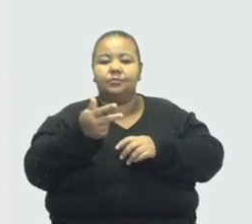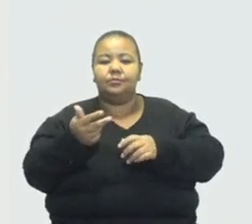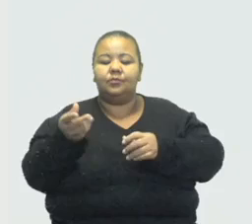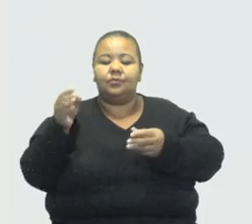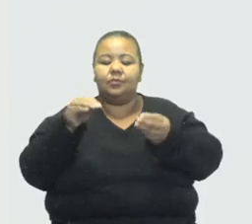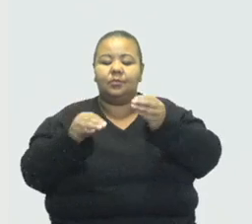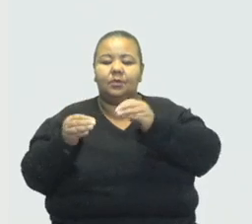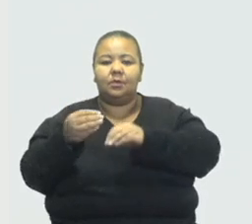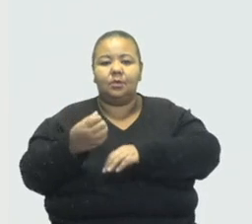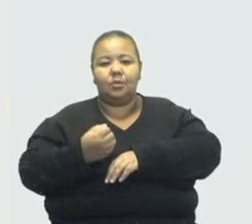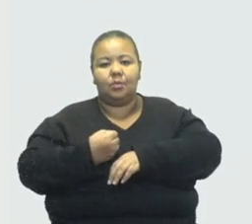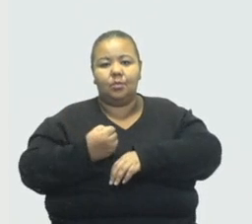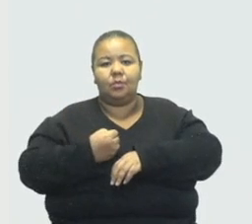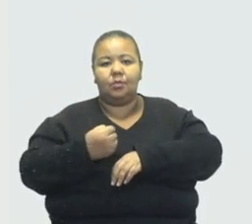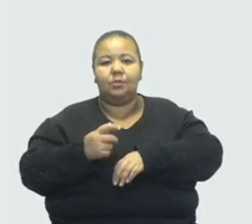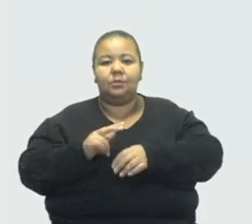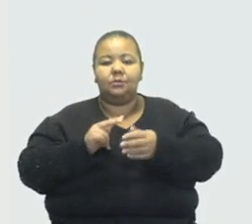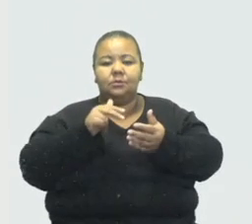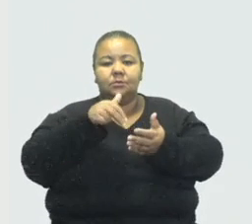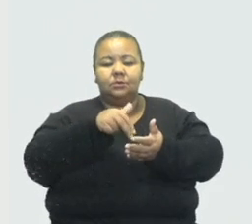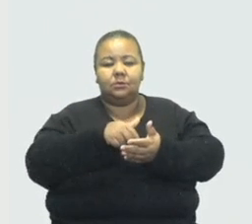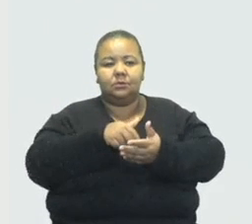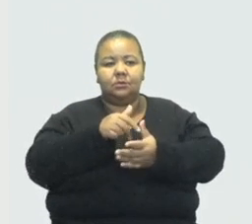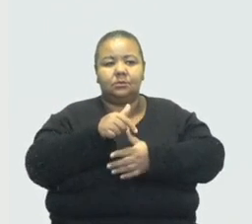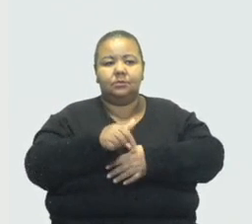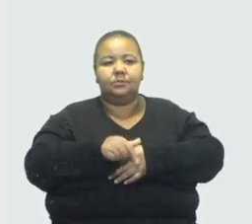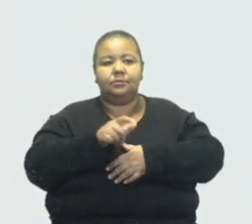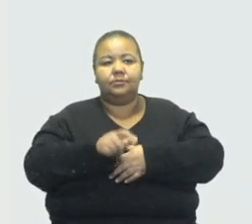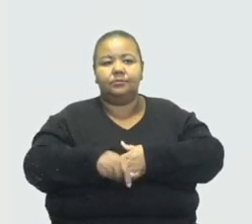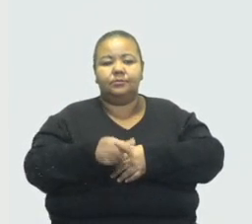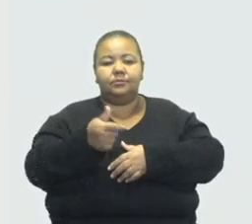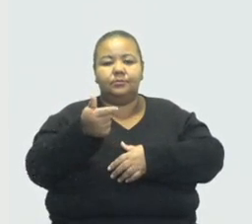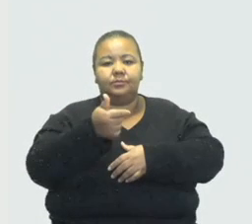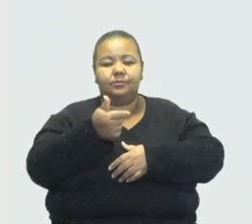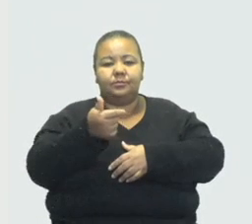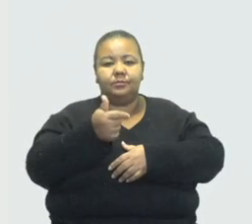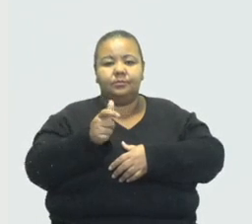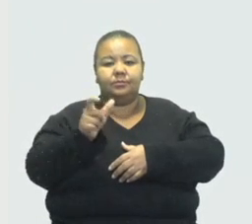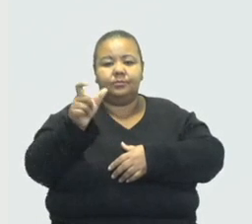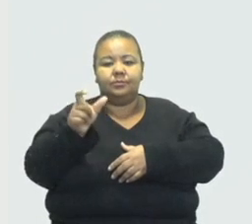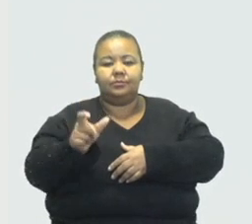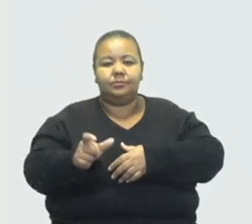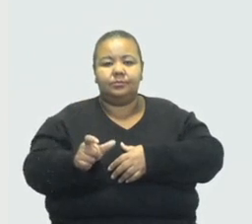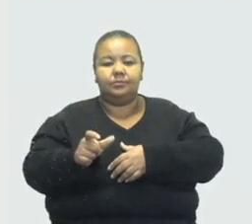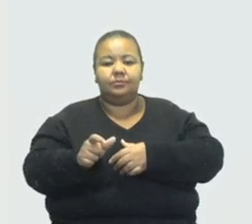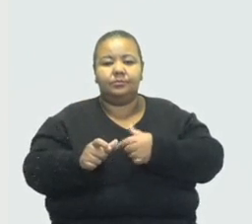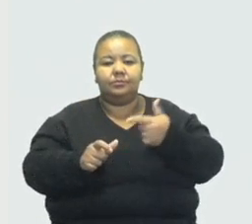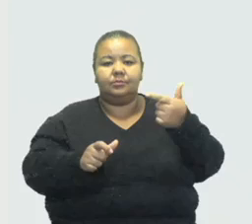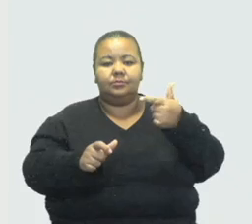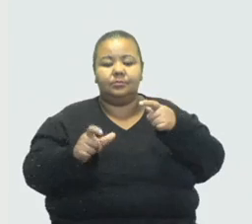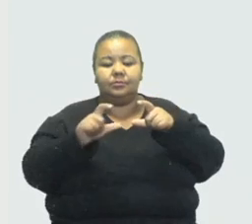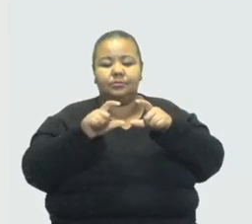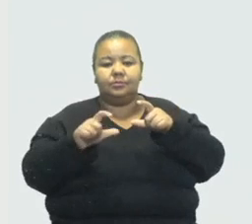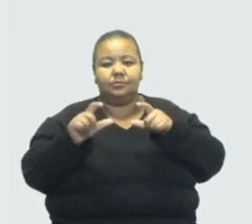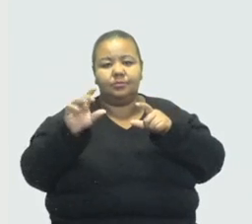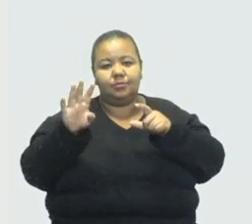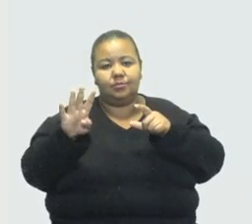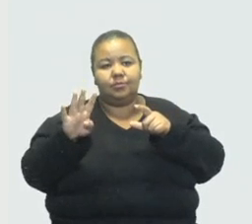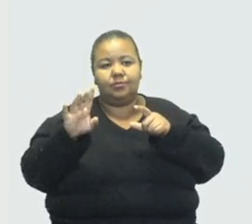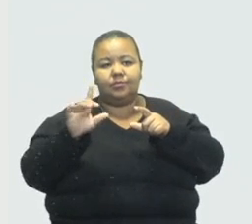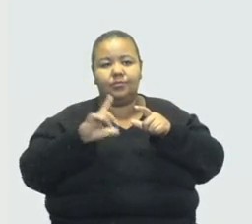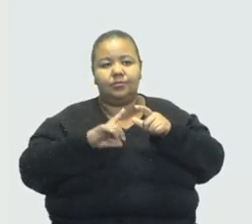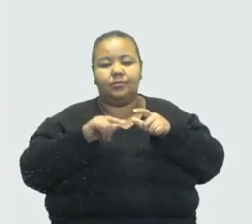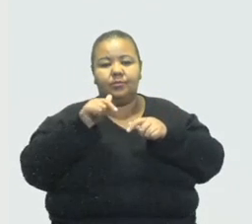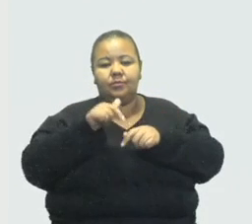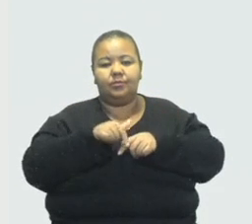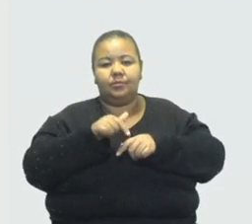elementos. O elemento que está na posição da segunda coluna na segunda linha é o 4. Então, ele vai tomar a